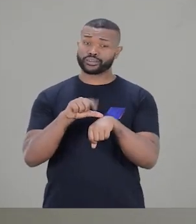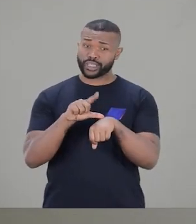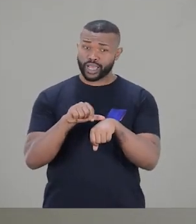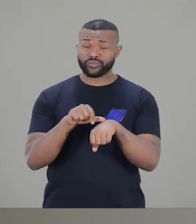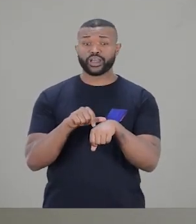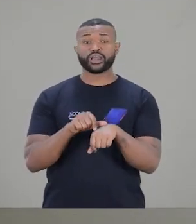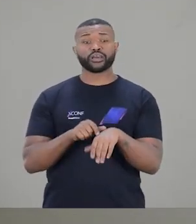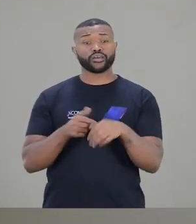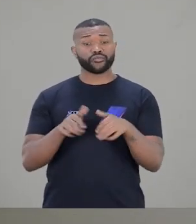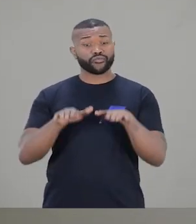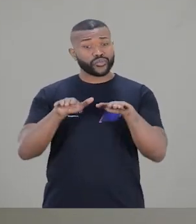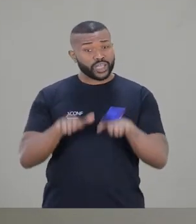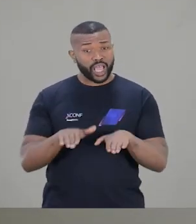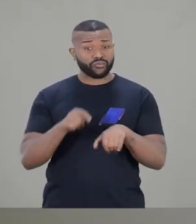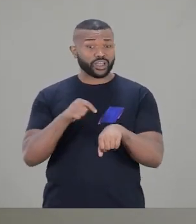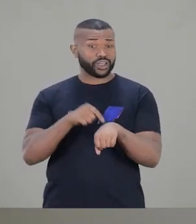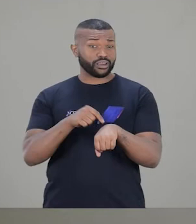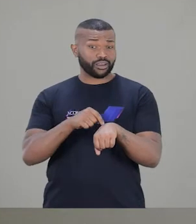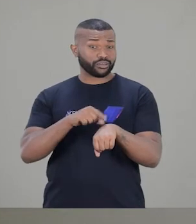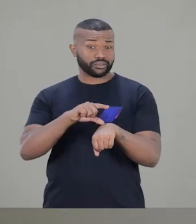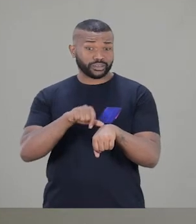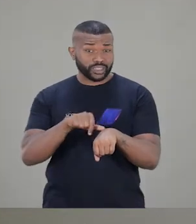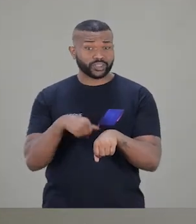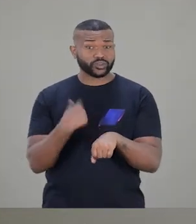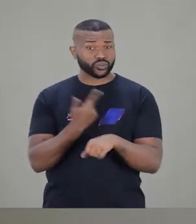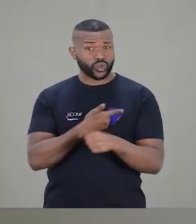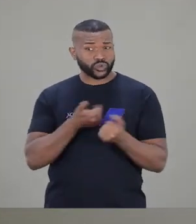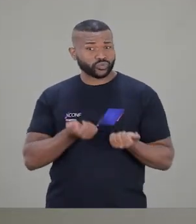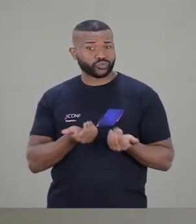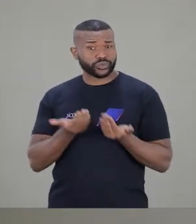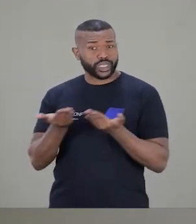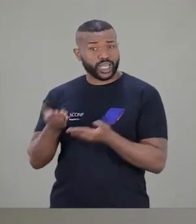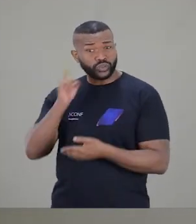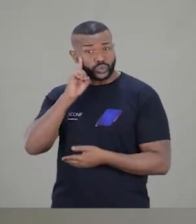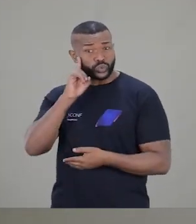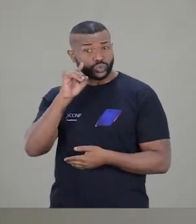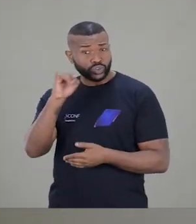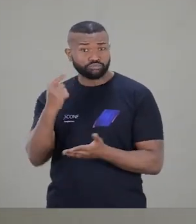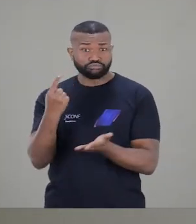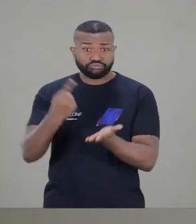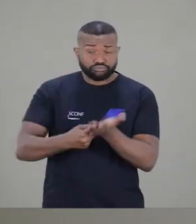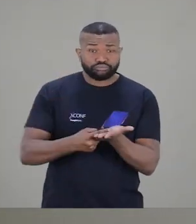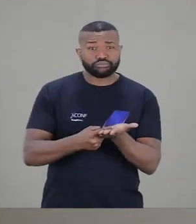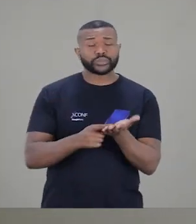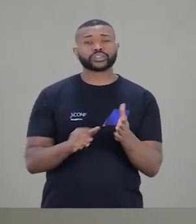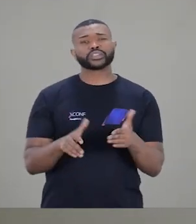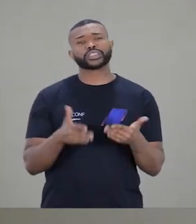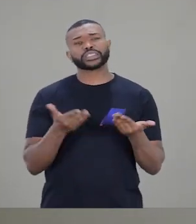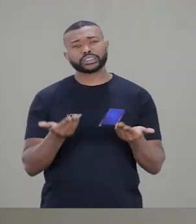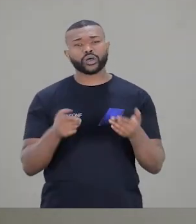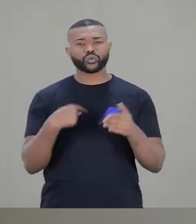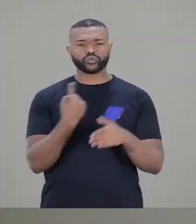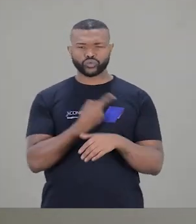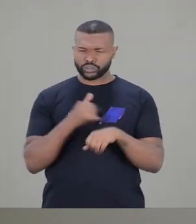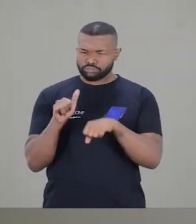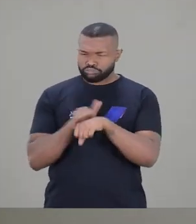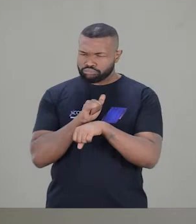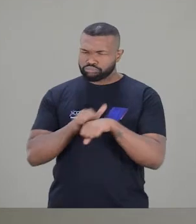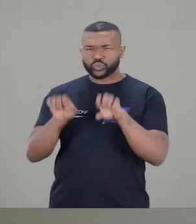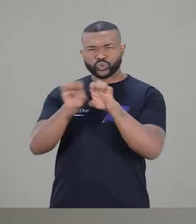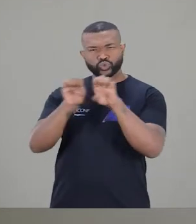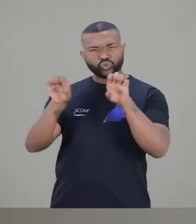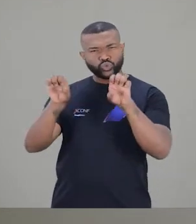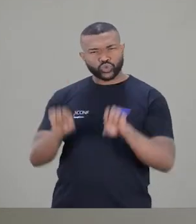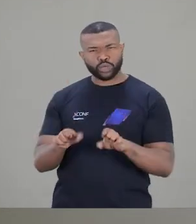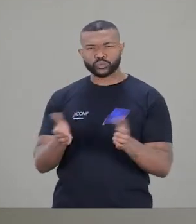Ou seja, a van não saía no horário, a gente não conseguia entregar a release na data prevista. Então, estruturamos o release